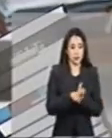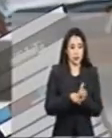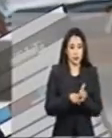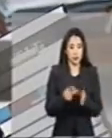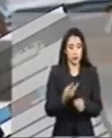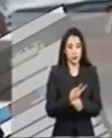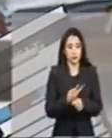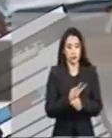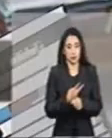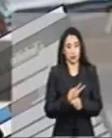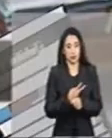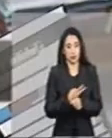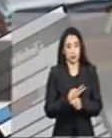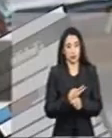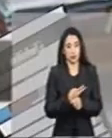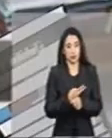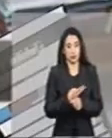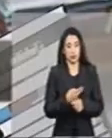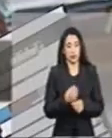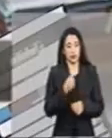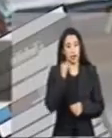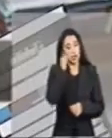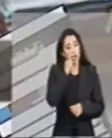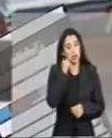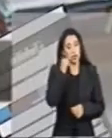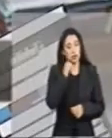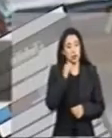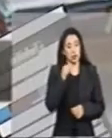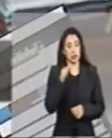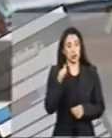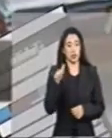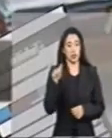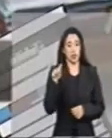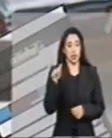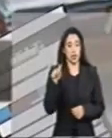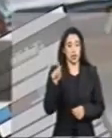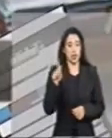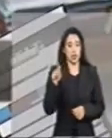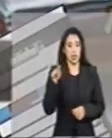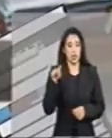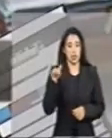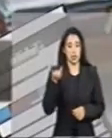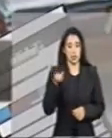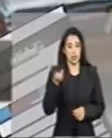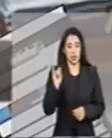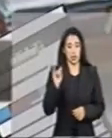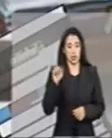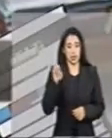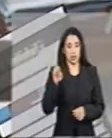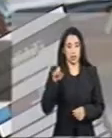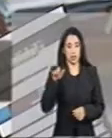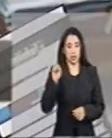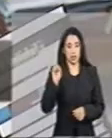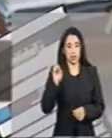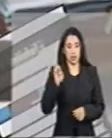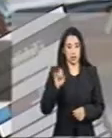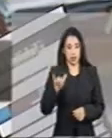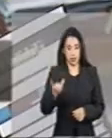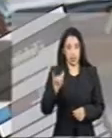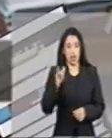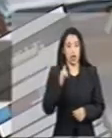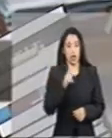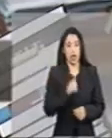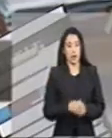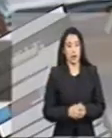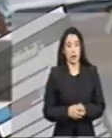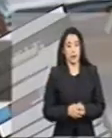Gleisi Hoffmann, os parlamentares, Gleisi Hoffmann, o parlamentar comumente conhecido